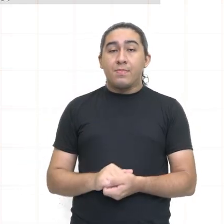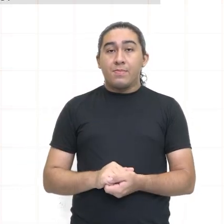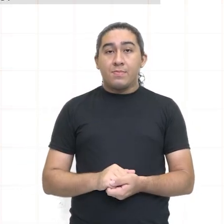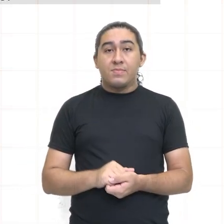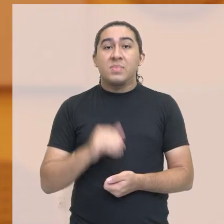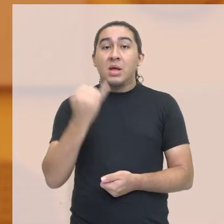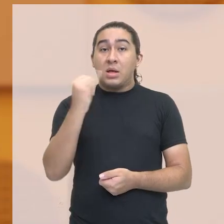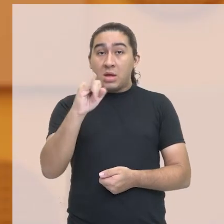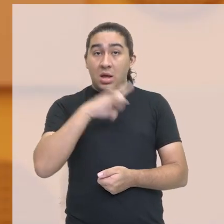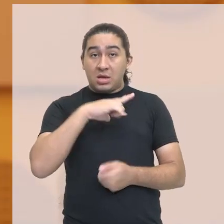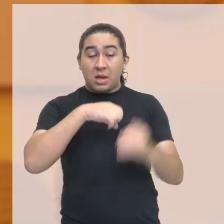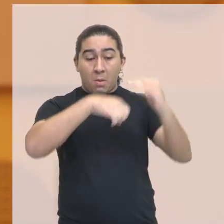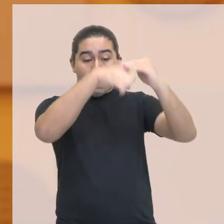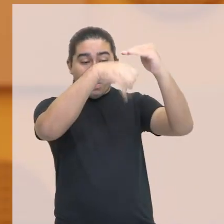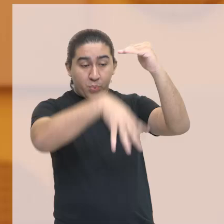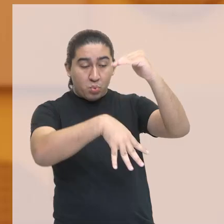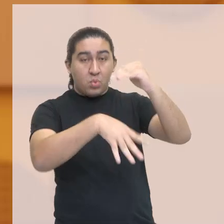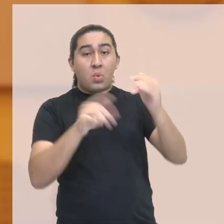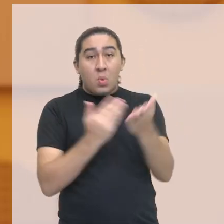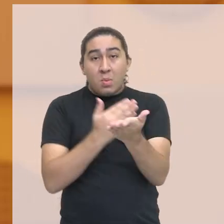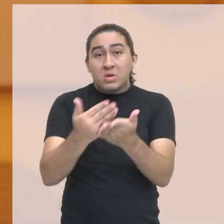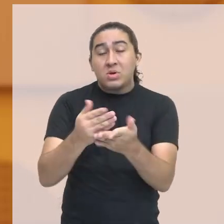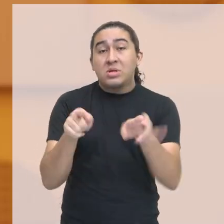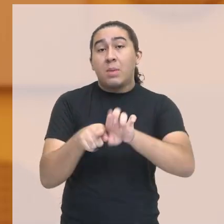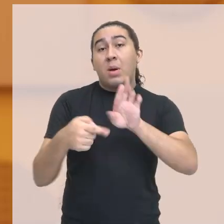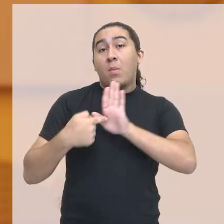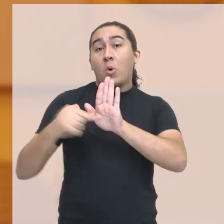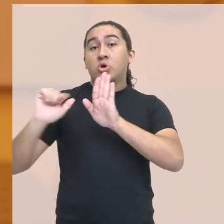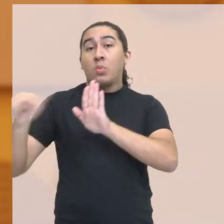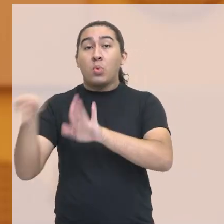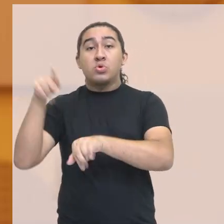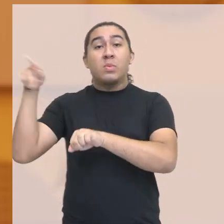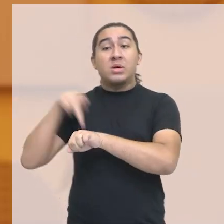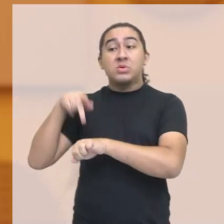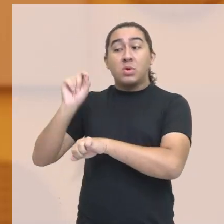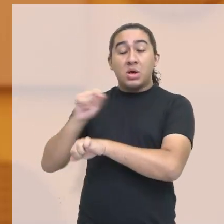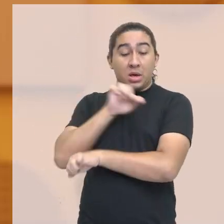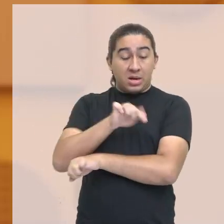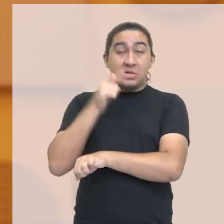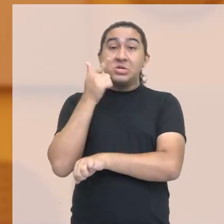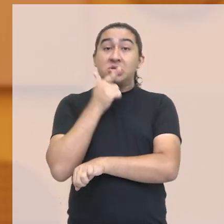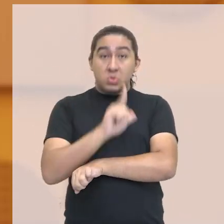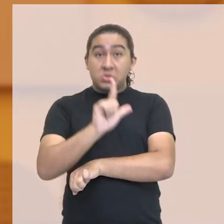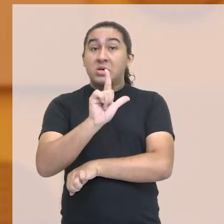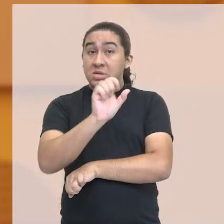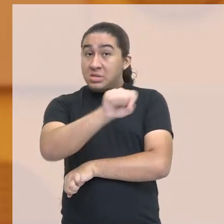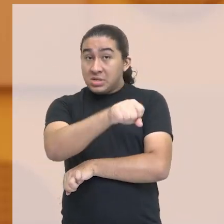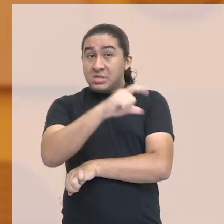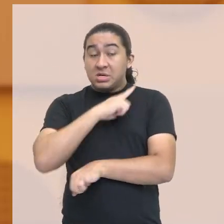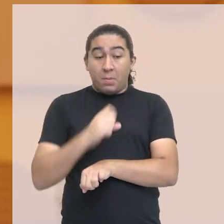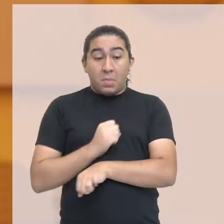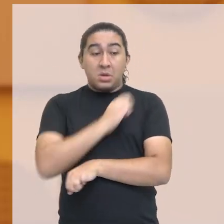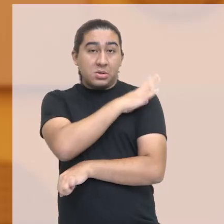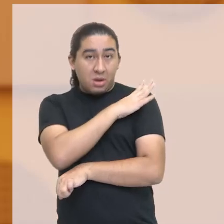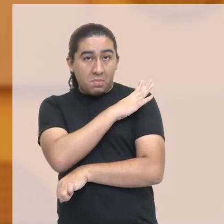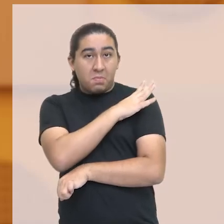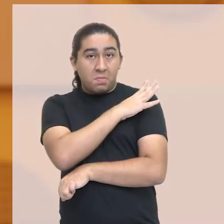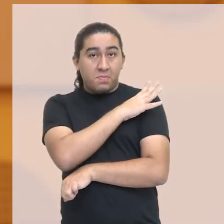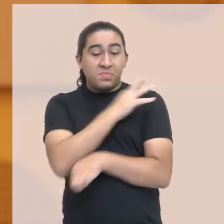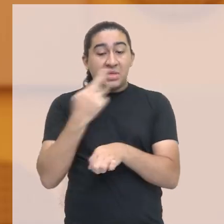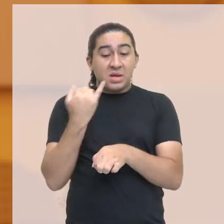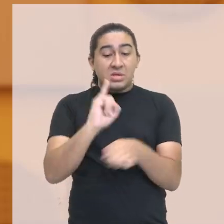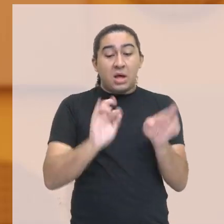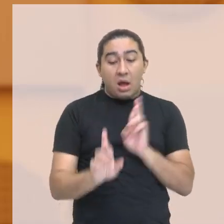deflagraram essas bombas, eles também mostraram para os outros países envolvidos na guerra o seu poderio militar em relação